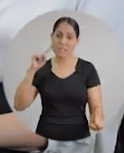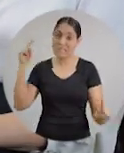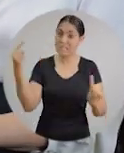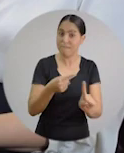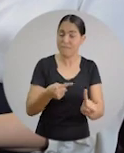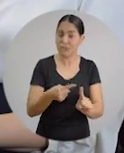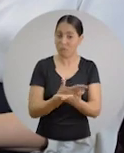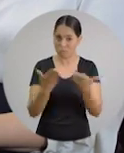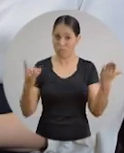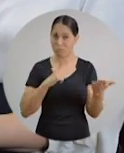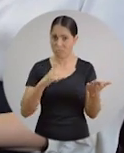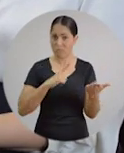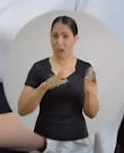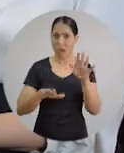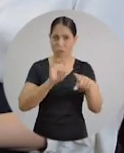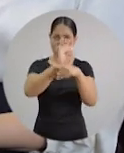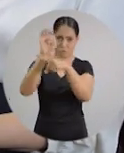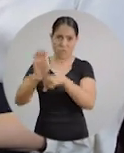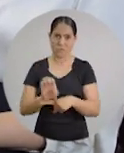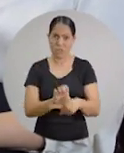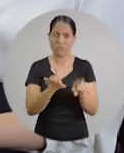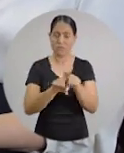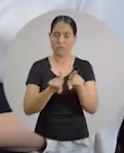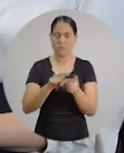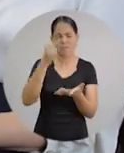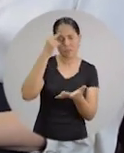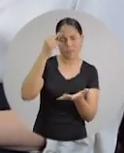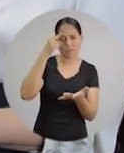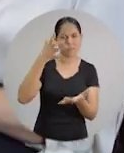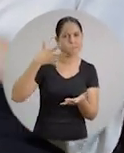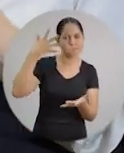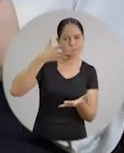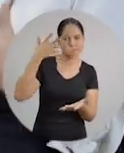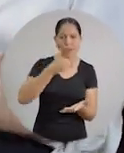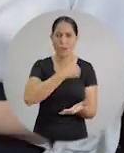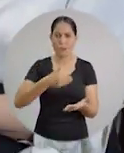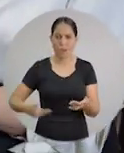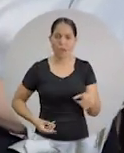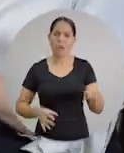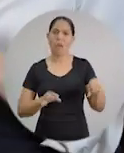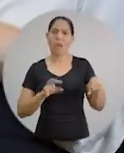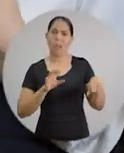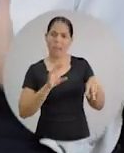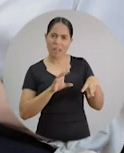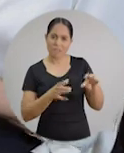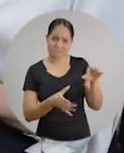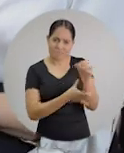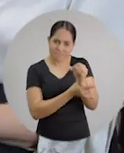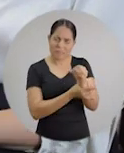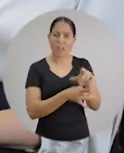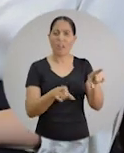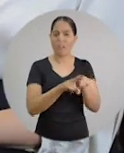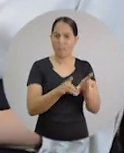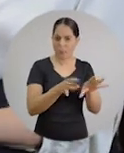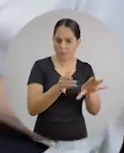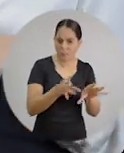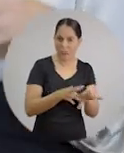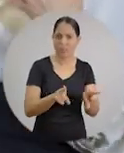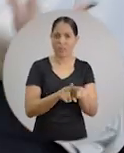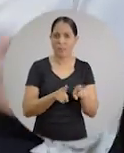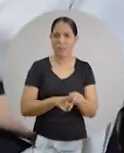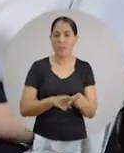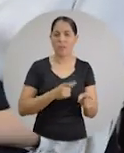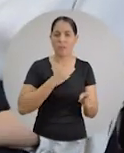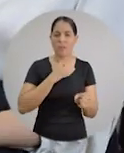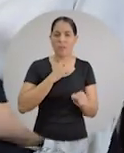novos desafios. A gente tem visto muitos estados pensarem em políticas públicas como tornozeleiras, botões do pânico, dentro